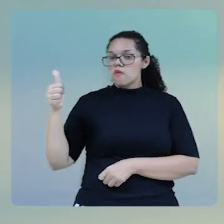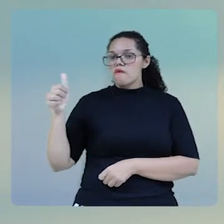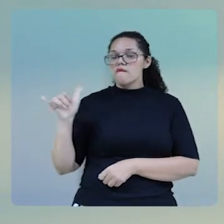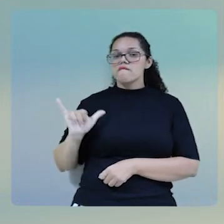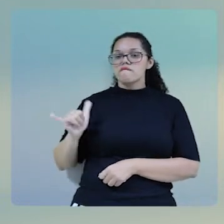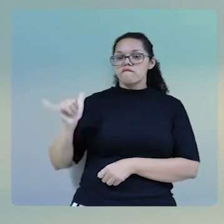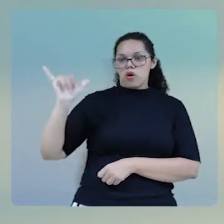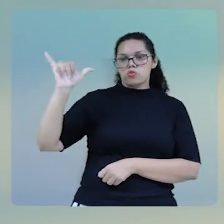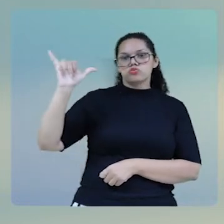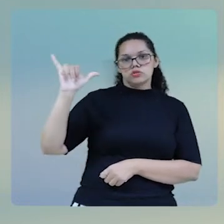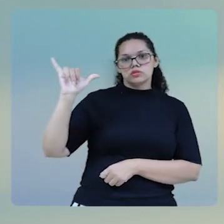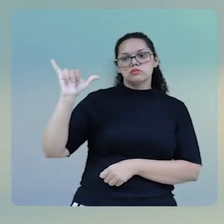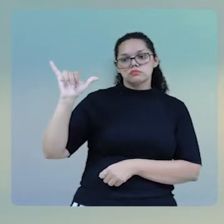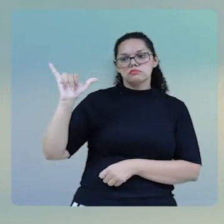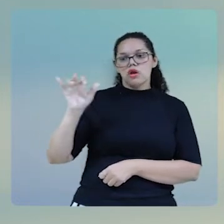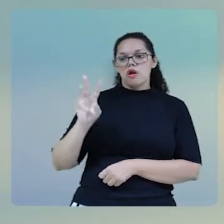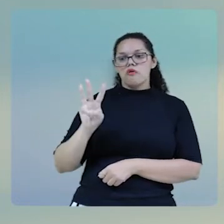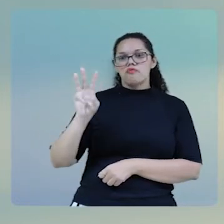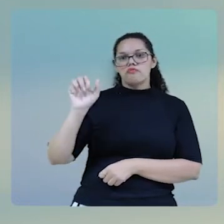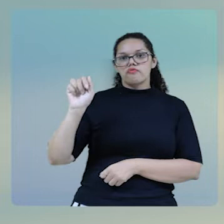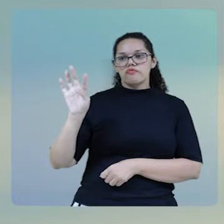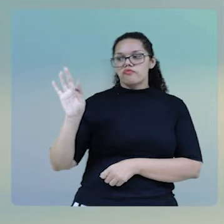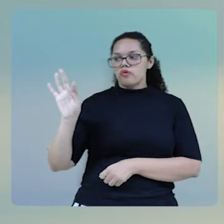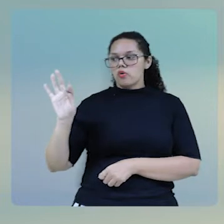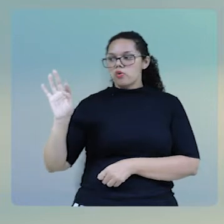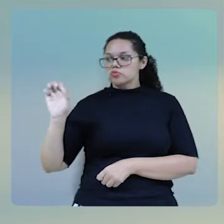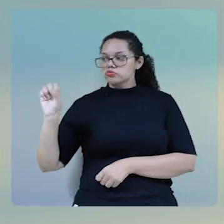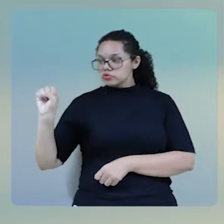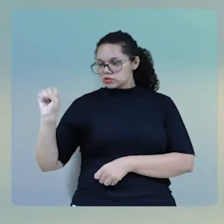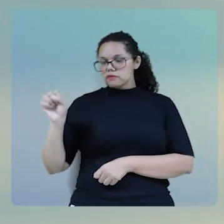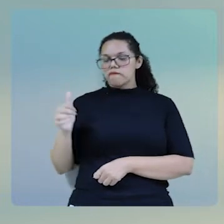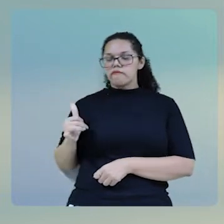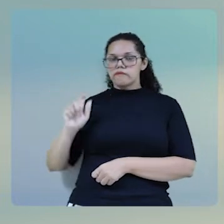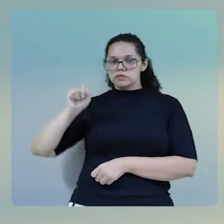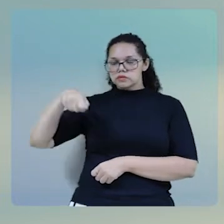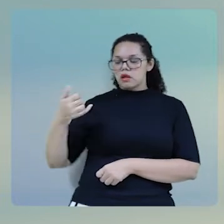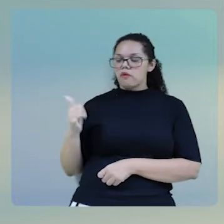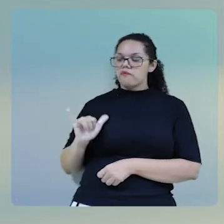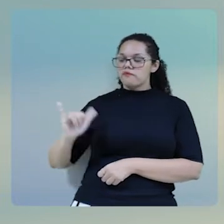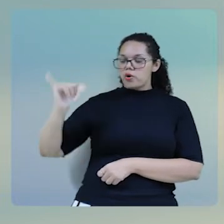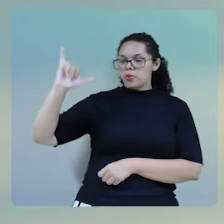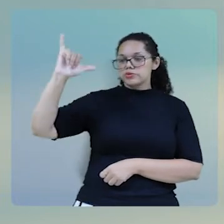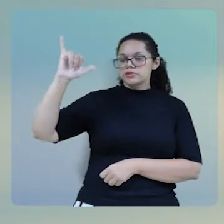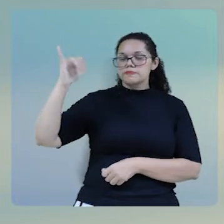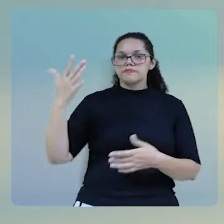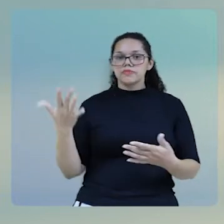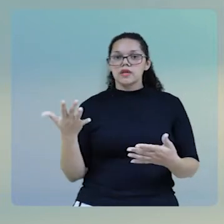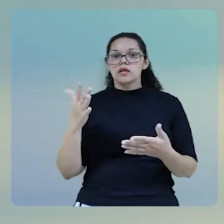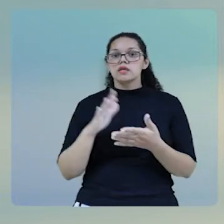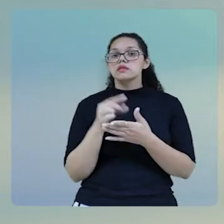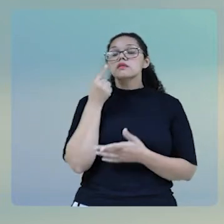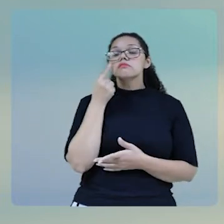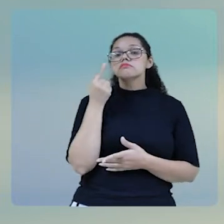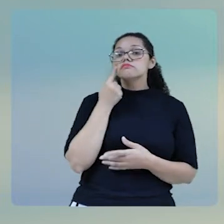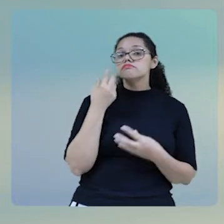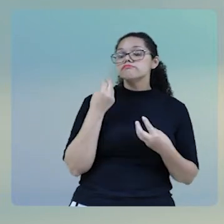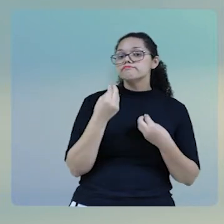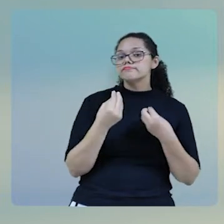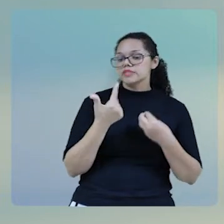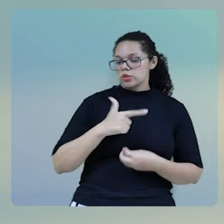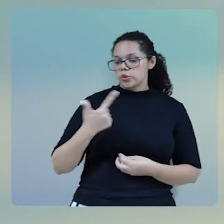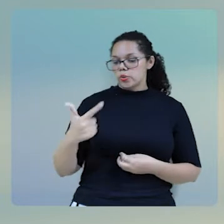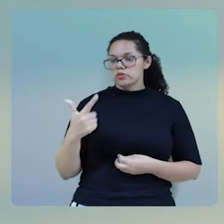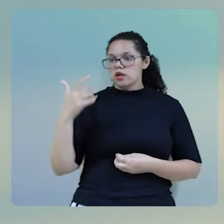olha que interessante, pessoal. A partir daqui a gente já pode fazer uma análise conclusiva, sabe qual? Sem nenhuma